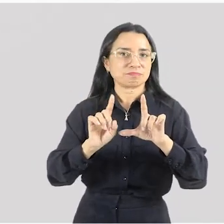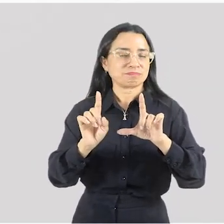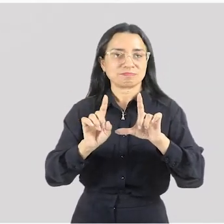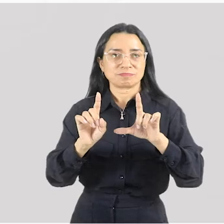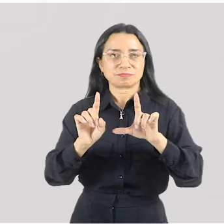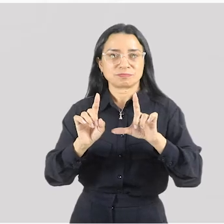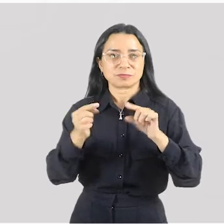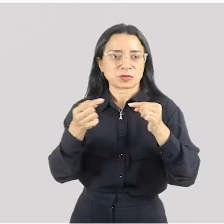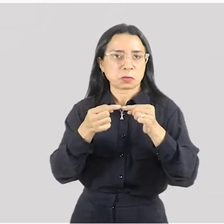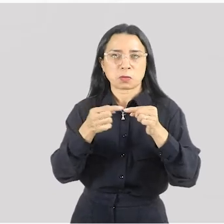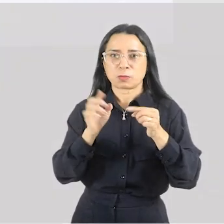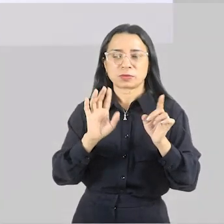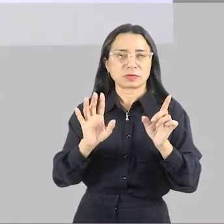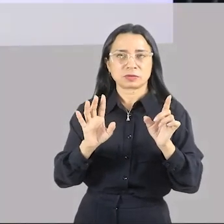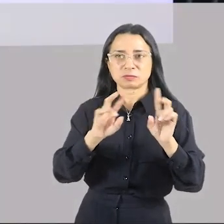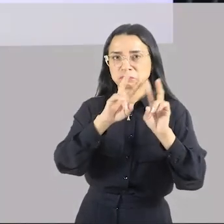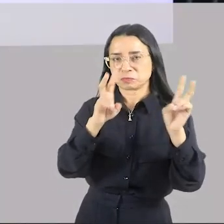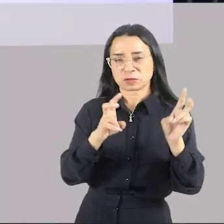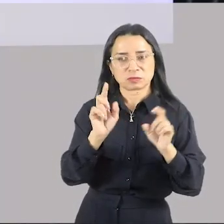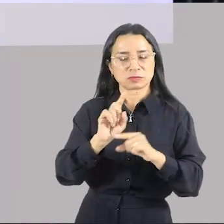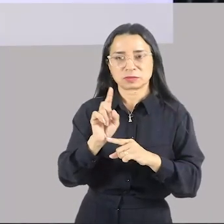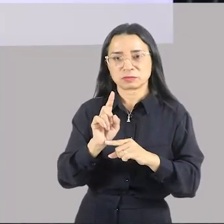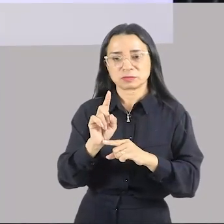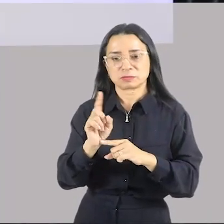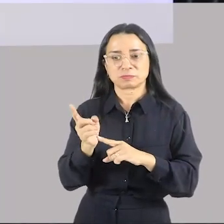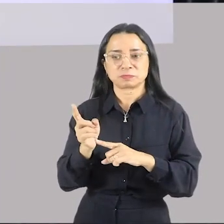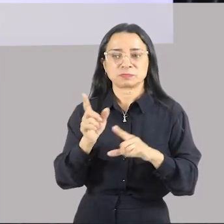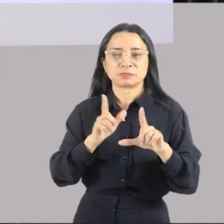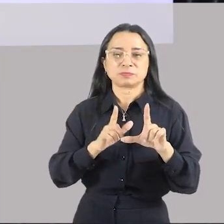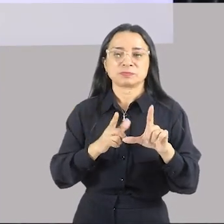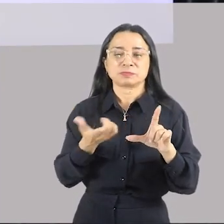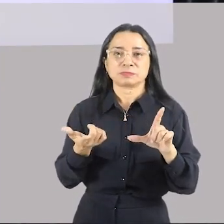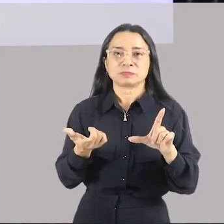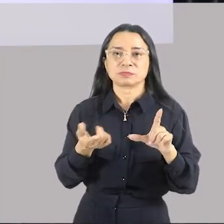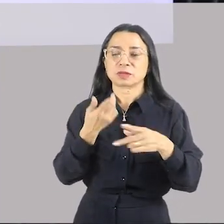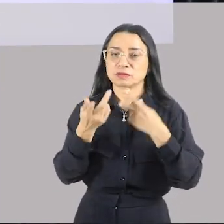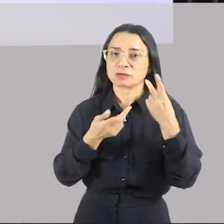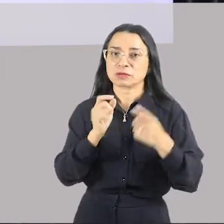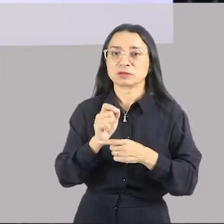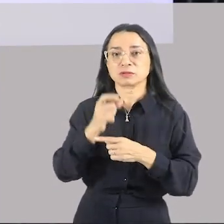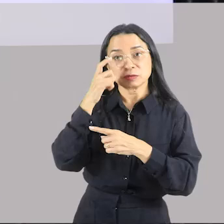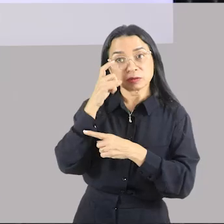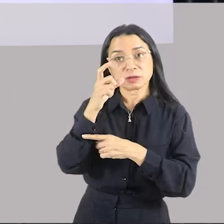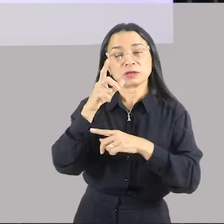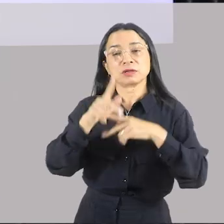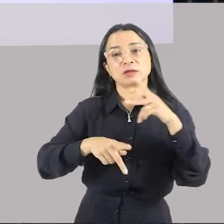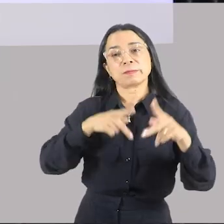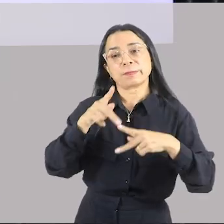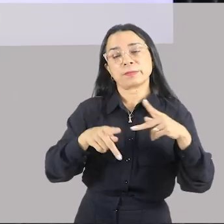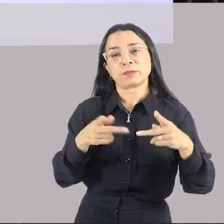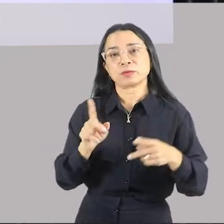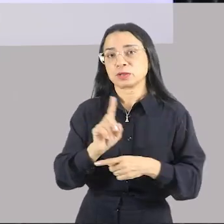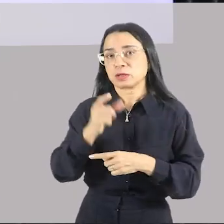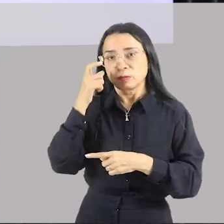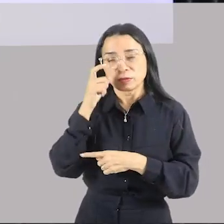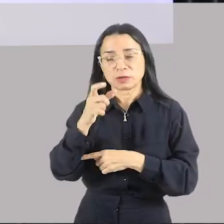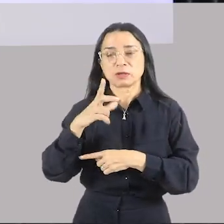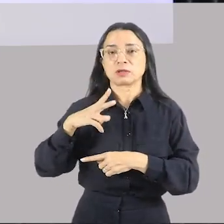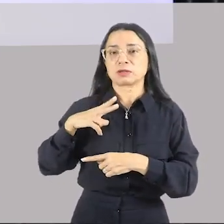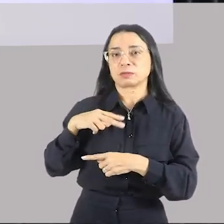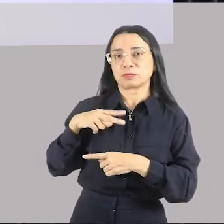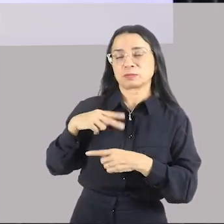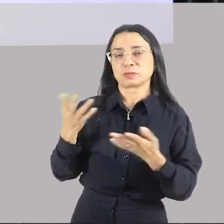isso. Isso nem está no tema, não está se discutindo interesse particular. Está se falando de interesse público, né? De mídia,